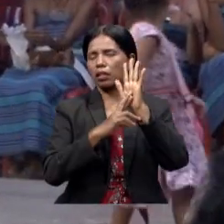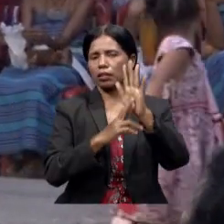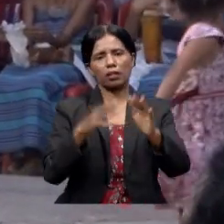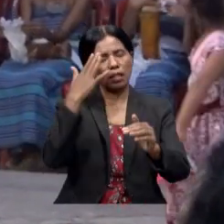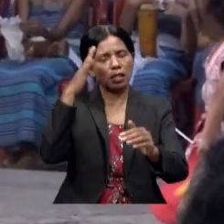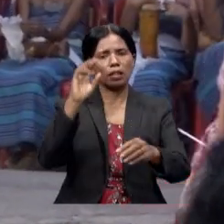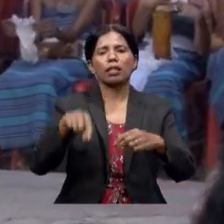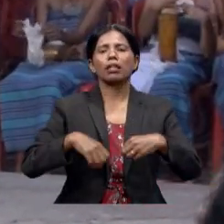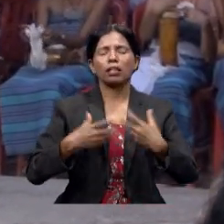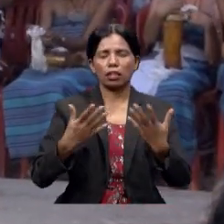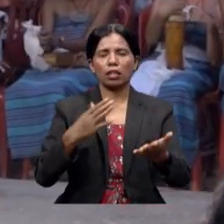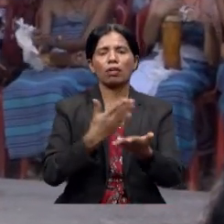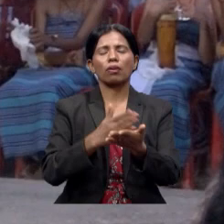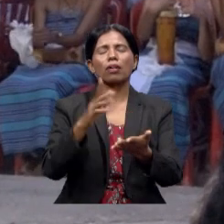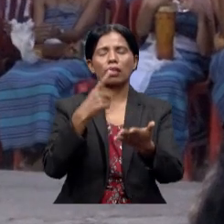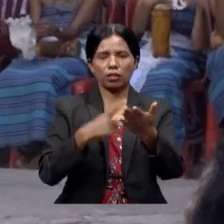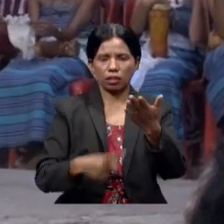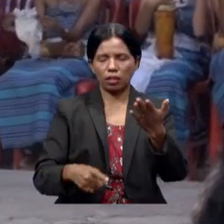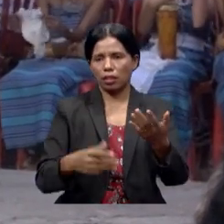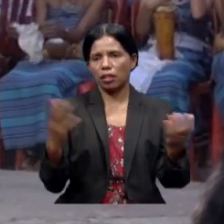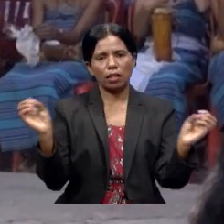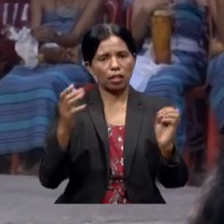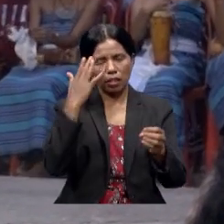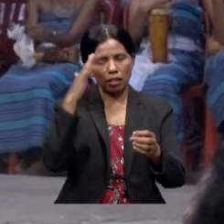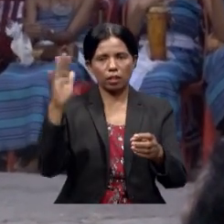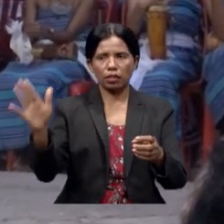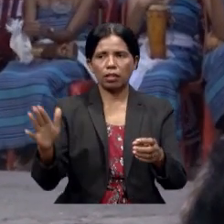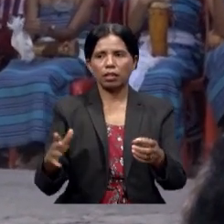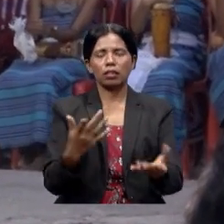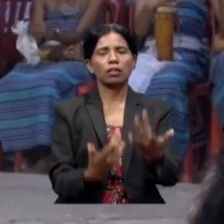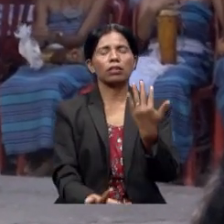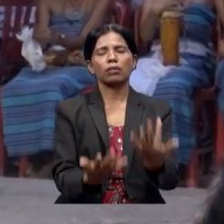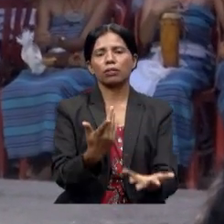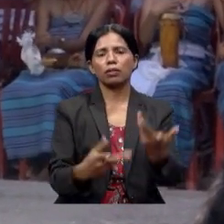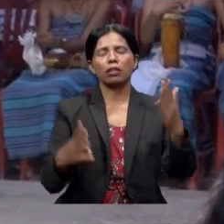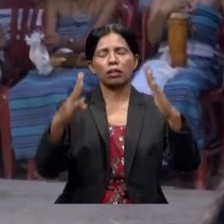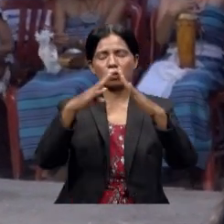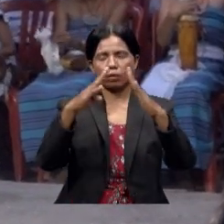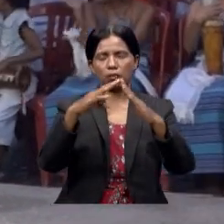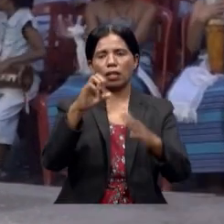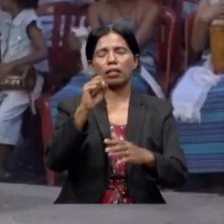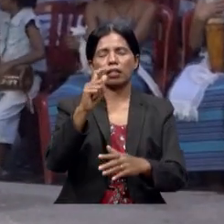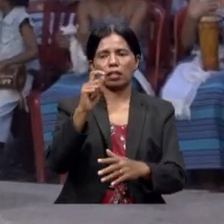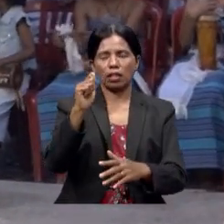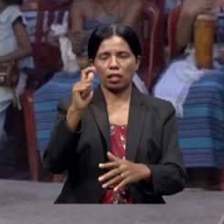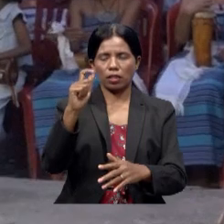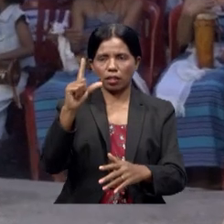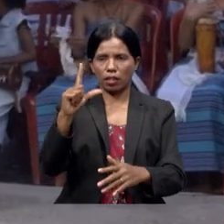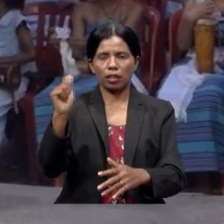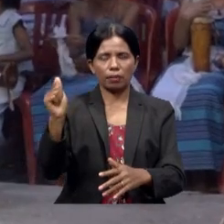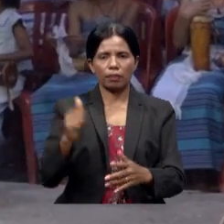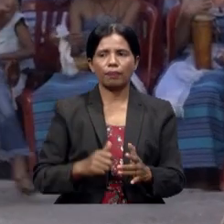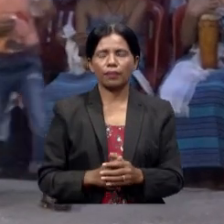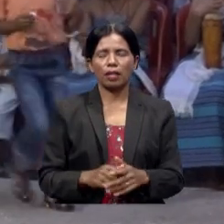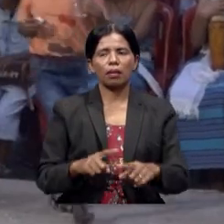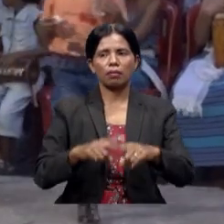ira, só se saíra, vai para bem, lá ia batida, se ele se não tinha uma ia estatal no bar. Mas, se